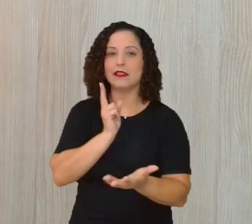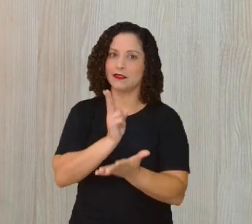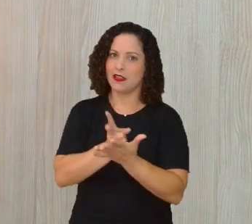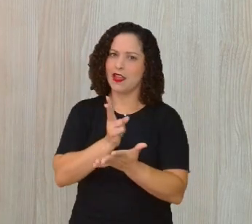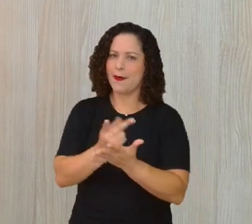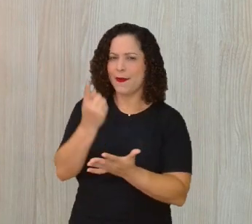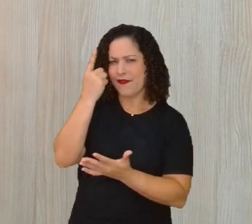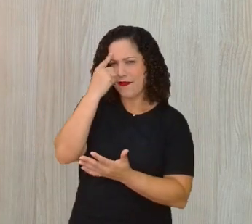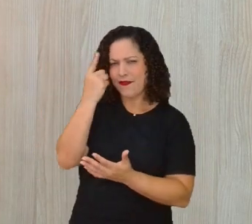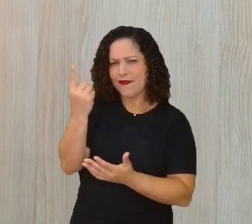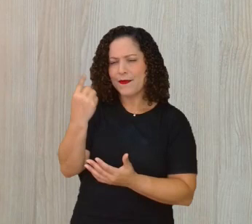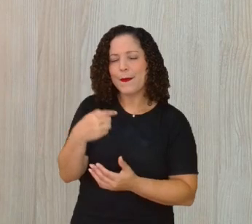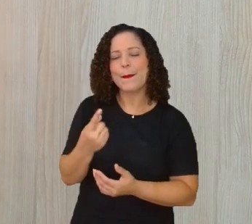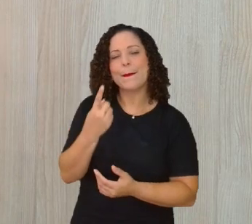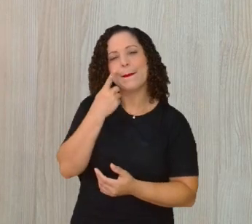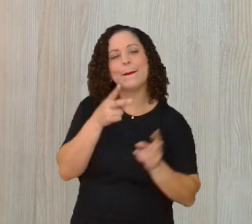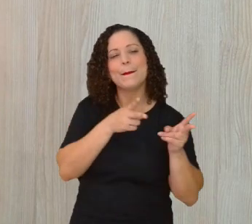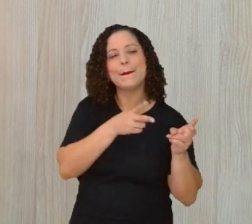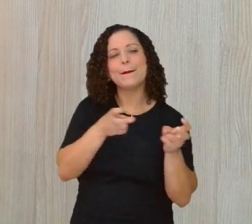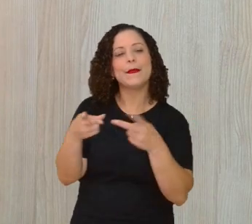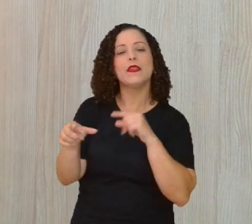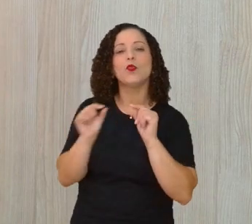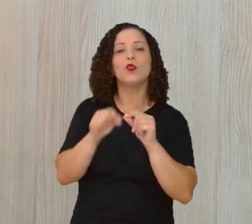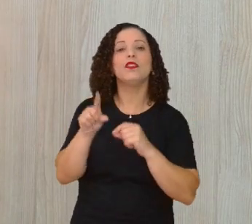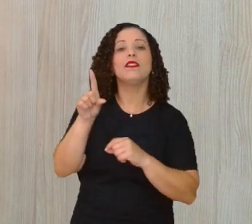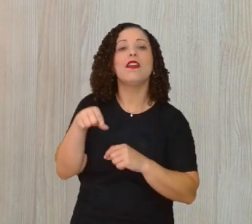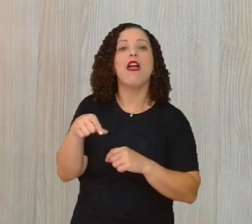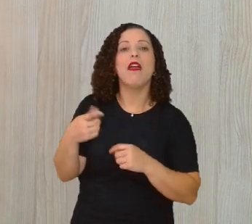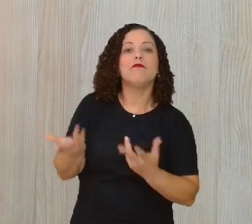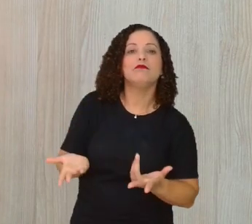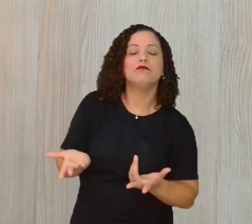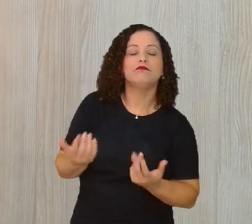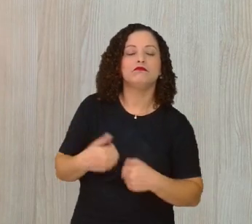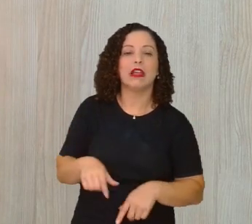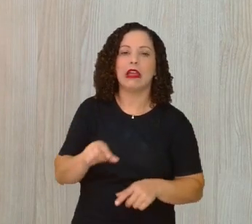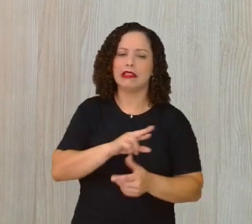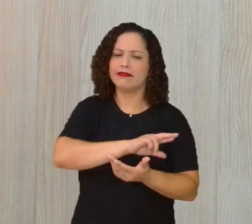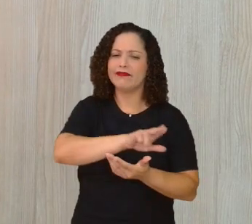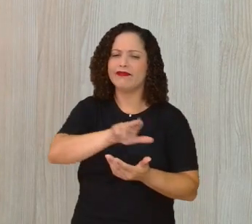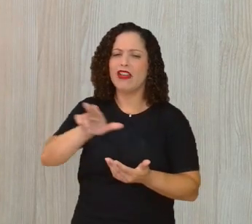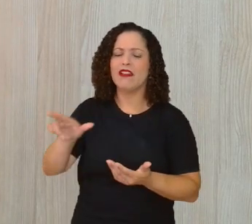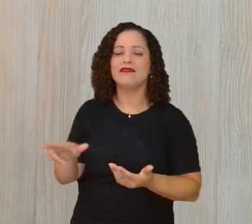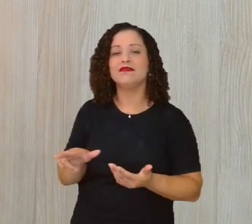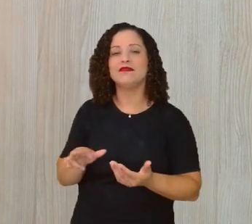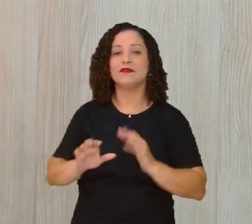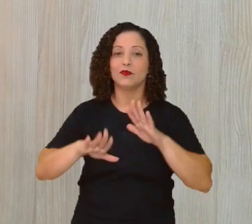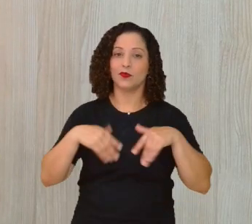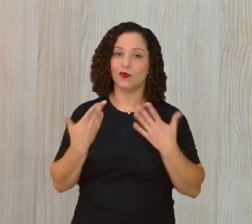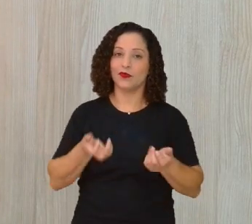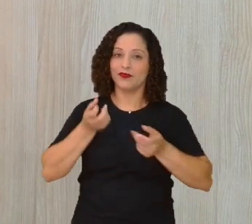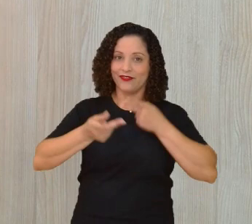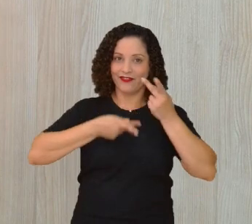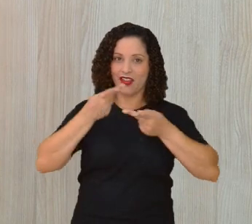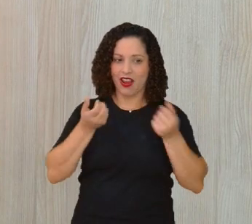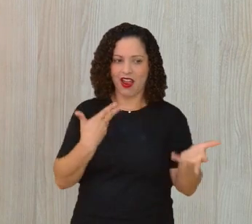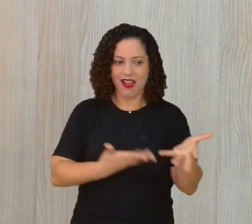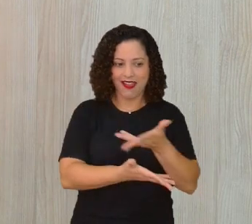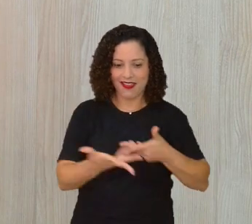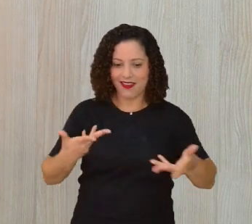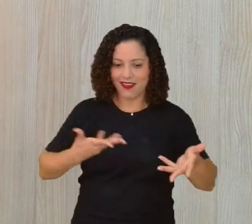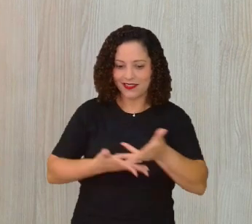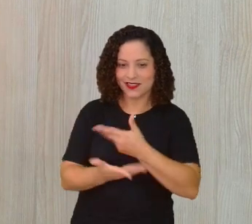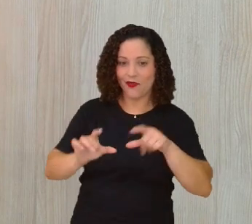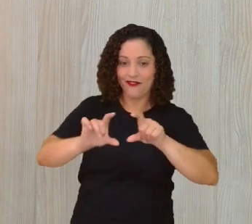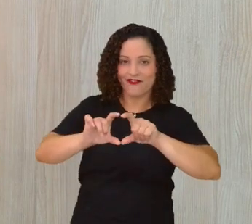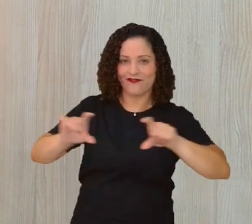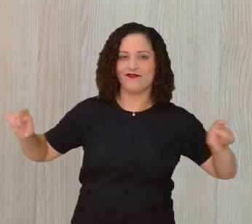que é um advérbio, o que é um verbo, o que é uma oração, para que quando a gente vá falar das relações entre